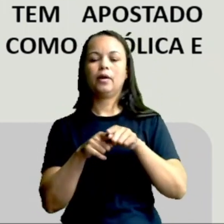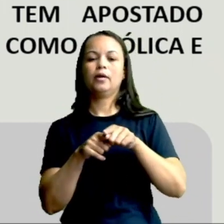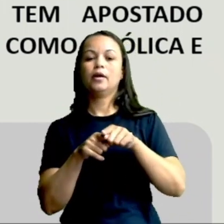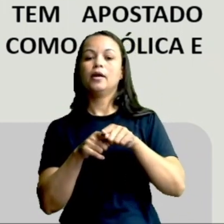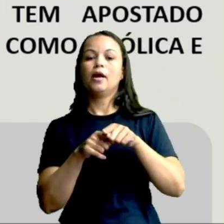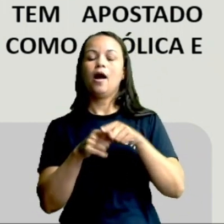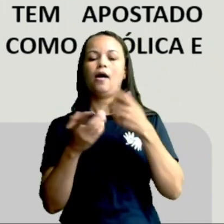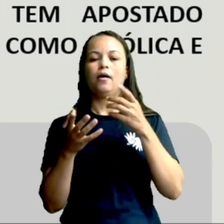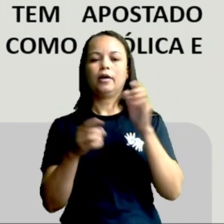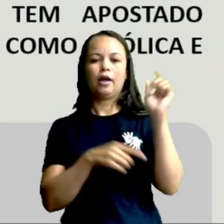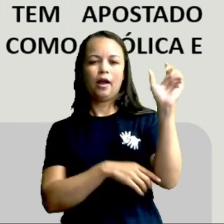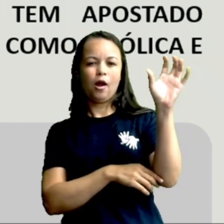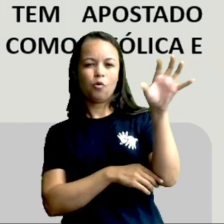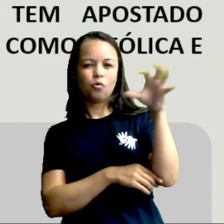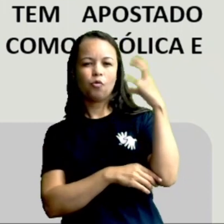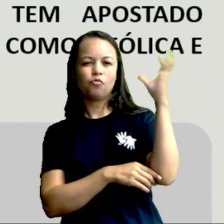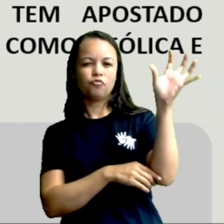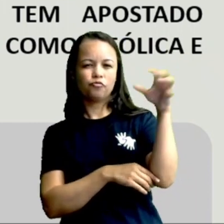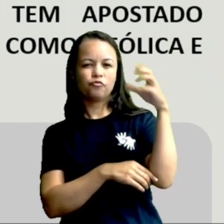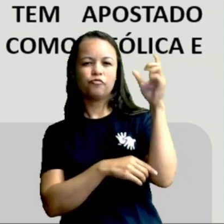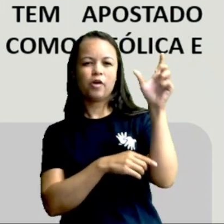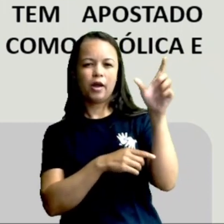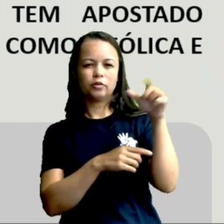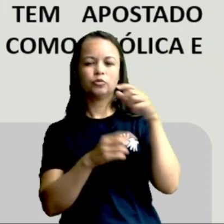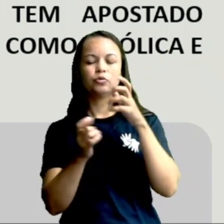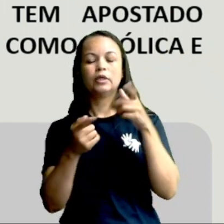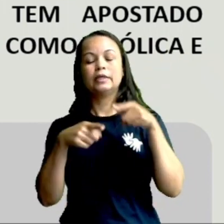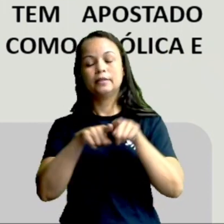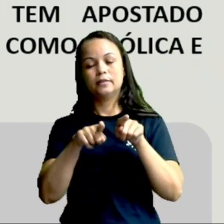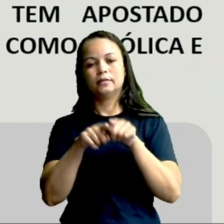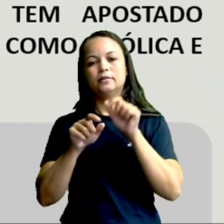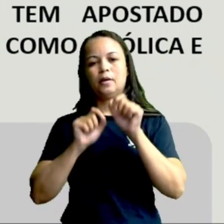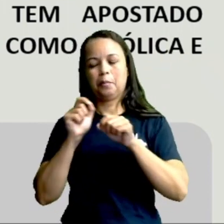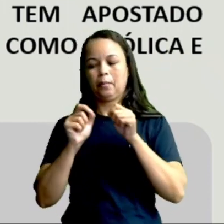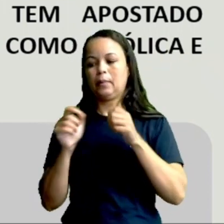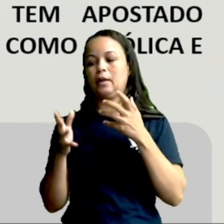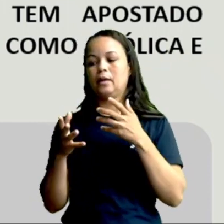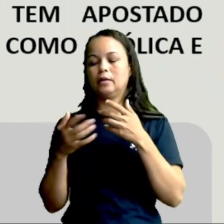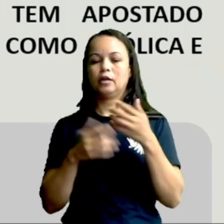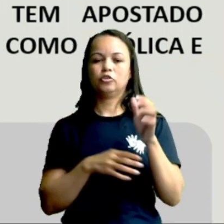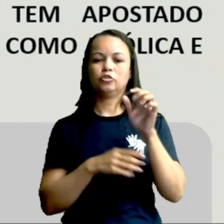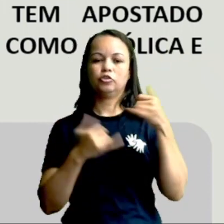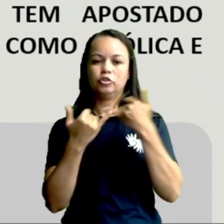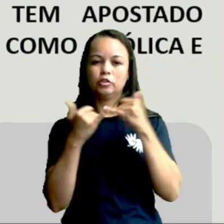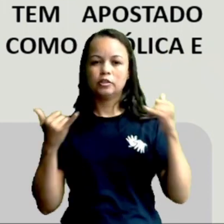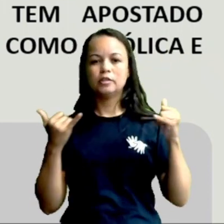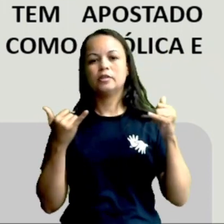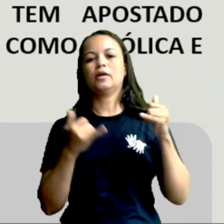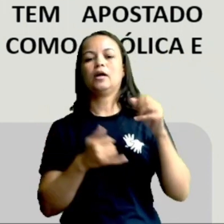da força dos ventos. E na imagem você está vendo o Porto de Suape.